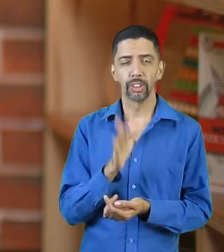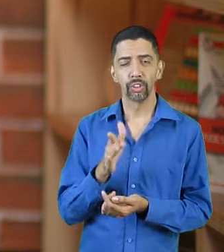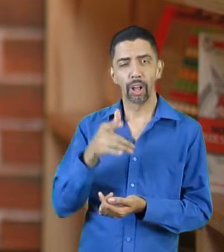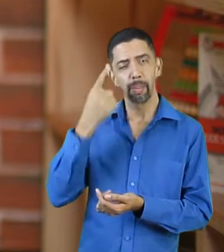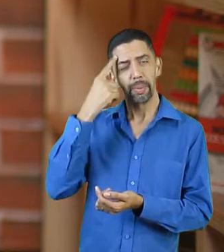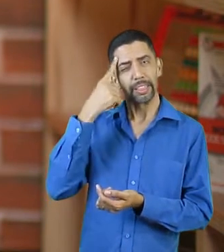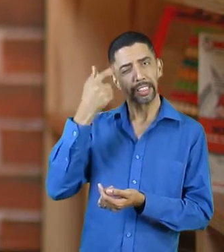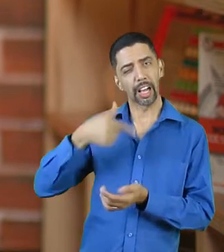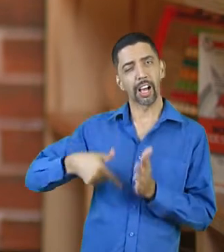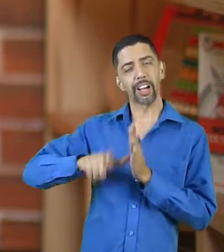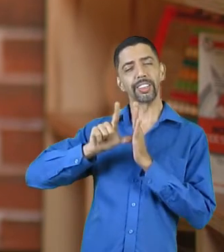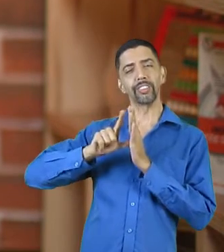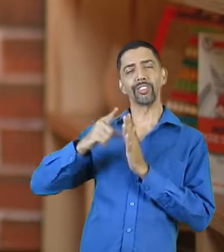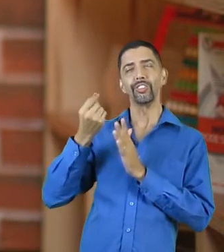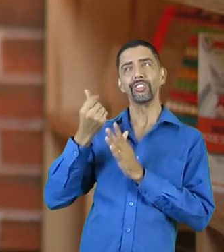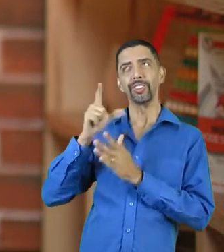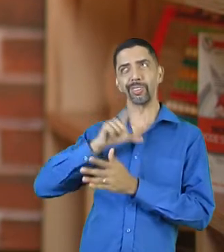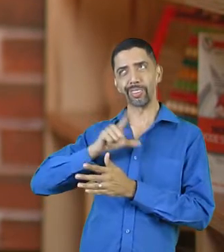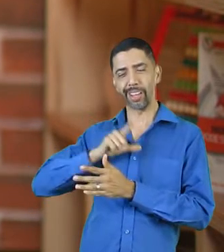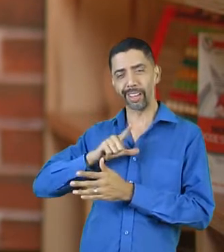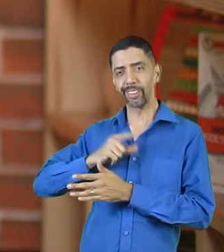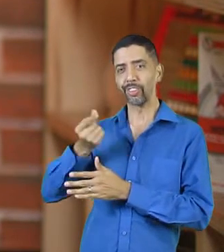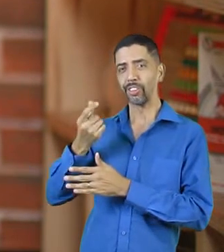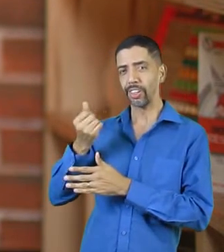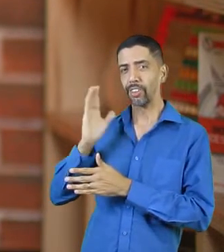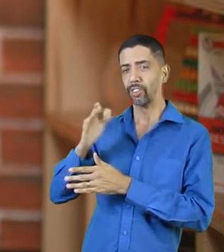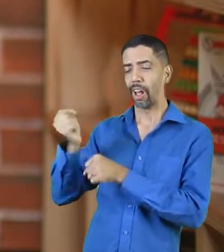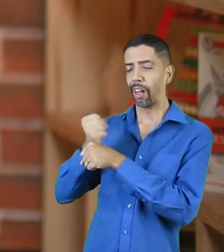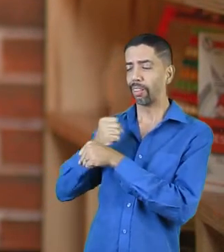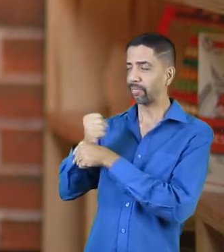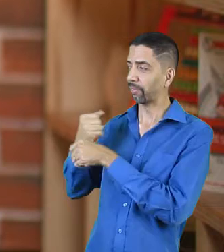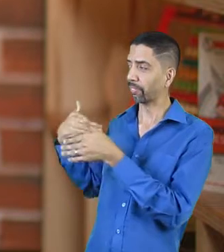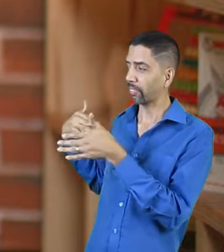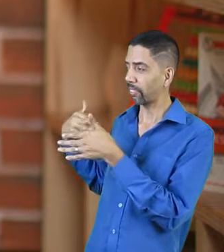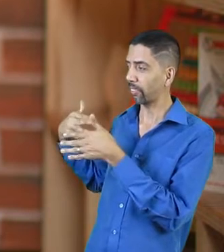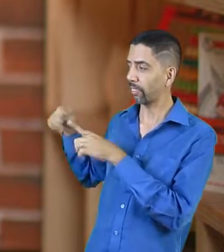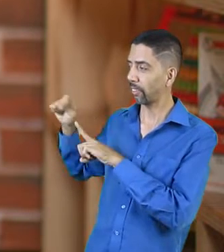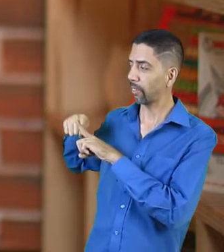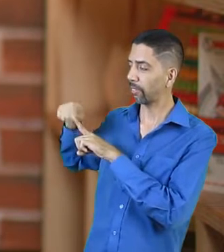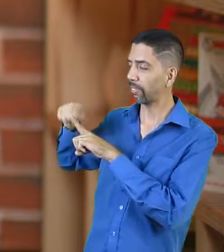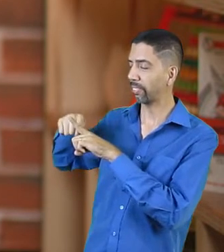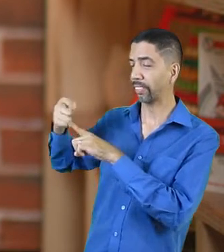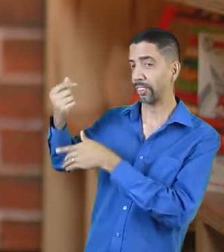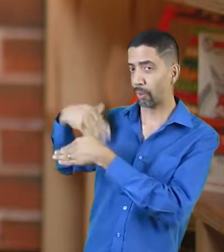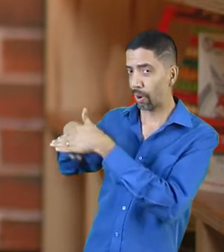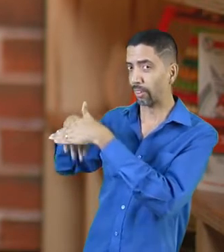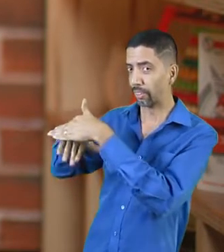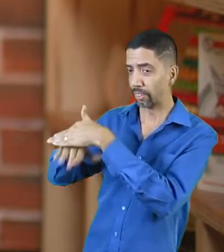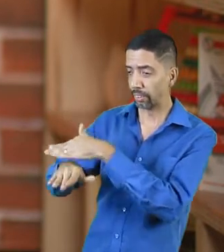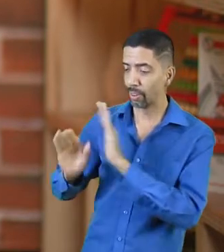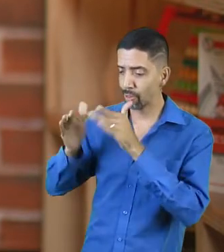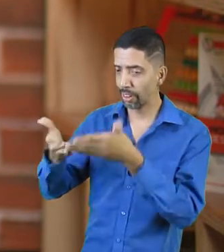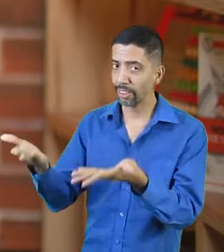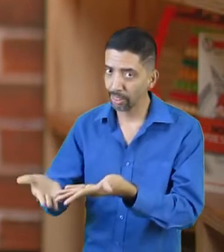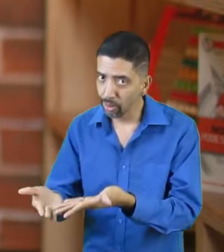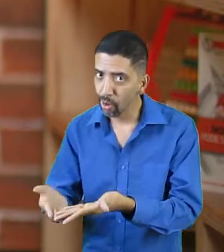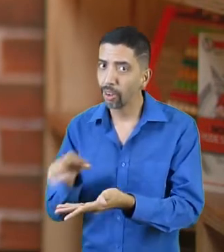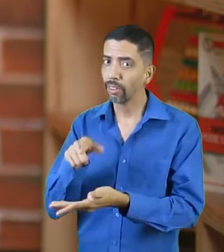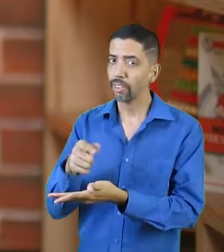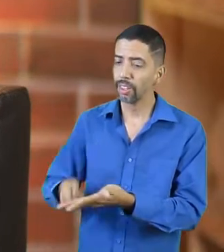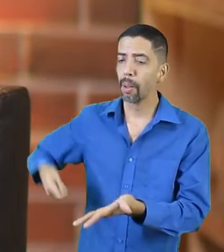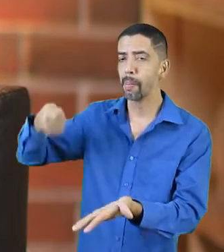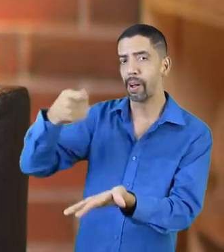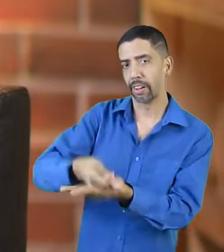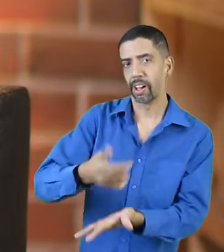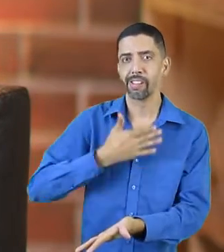grana separada, já guardou durante o ano todo para que você pudesse realmente exercer esse pagamento com